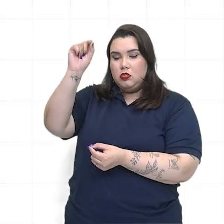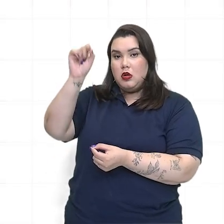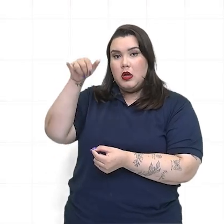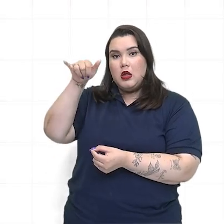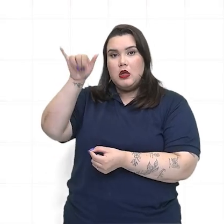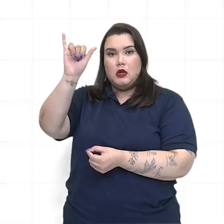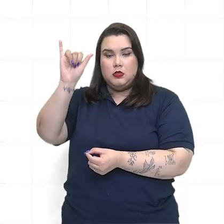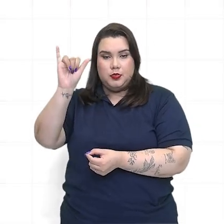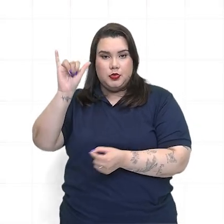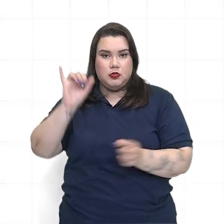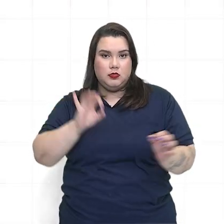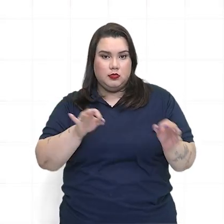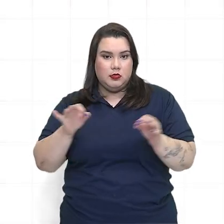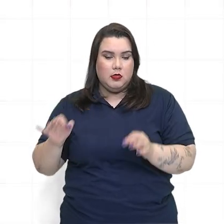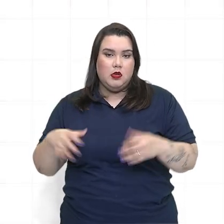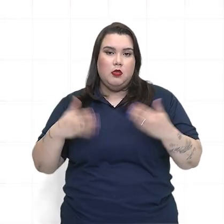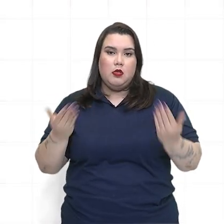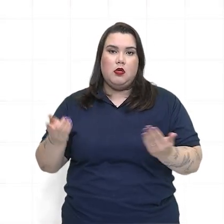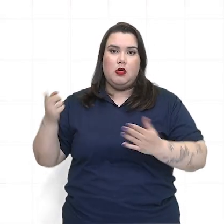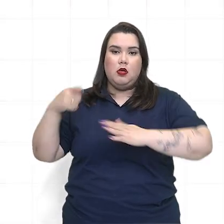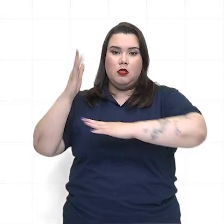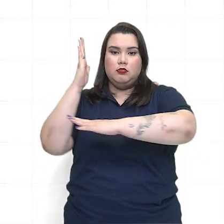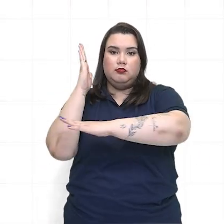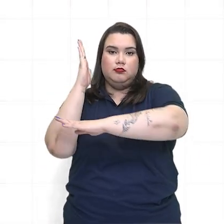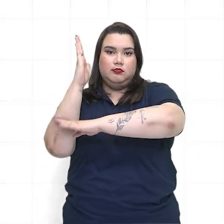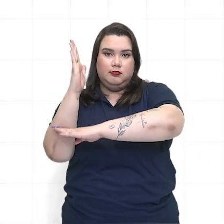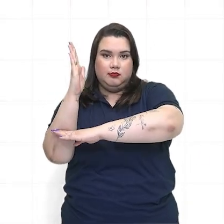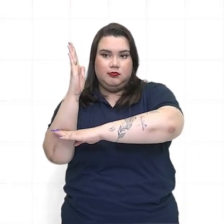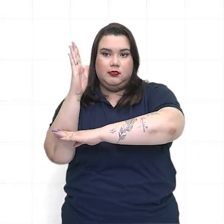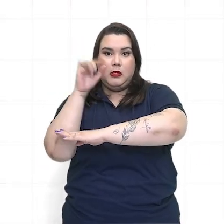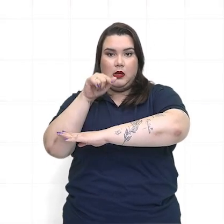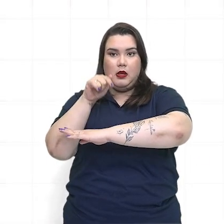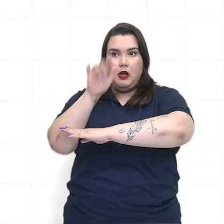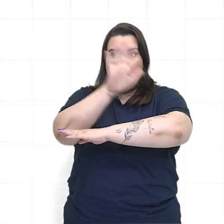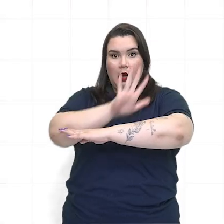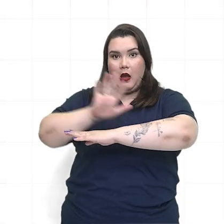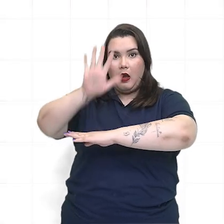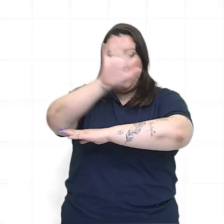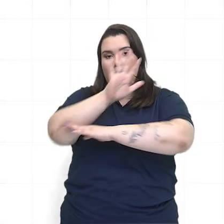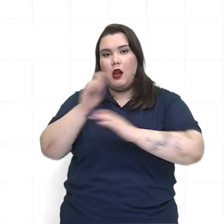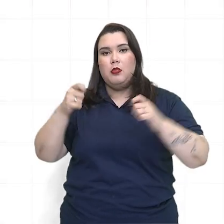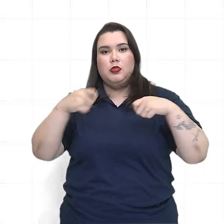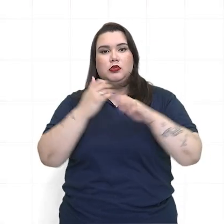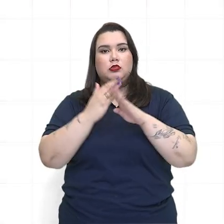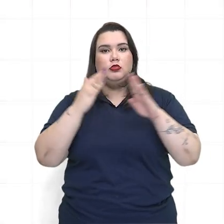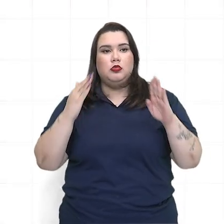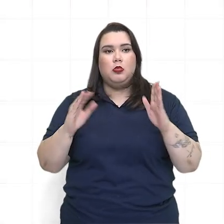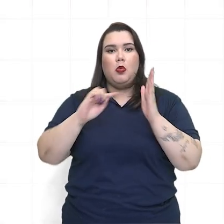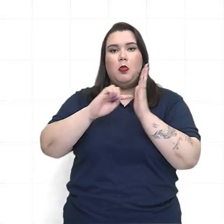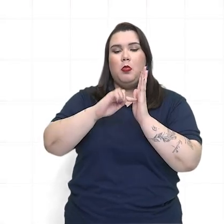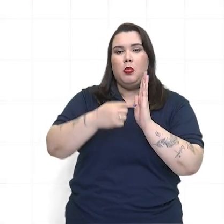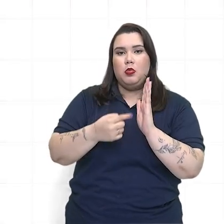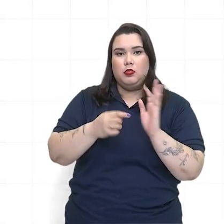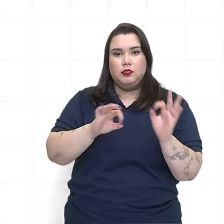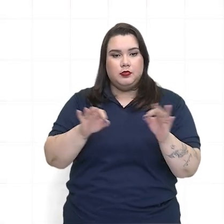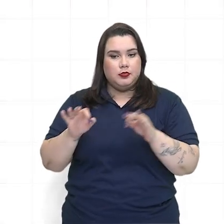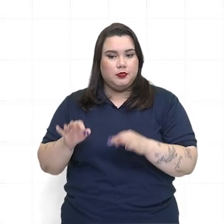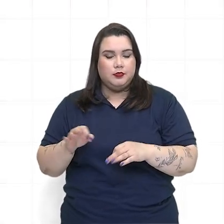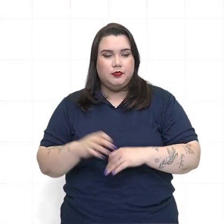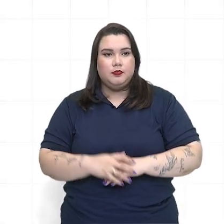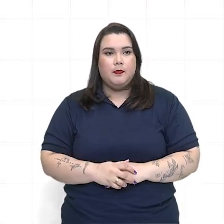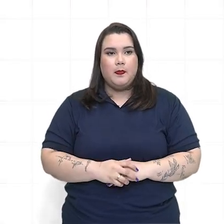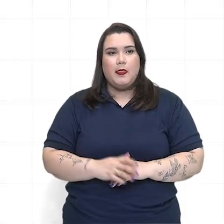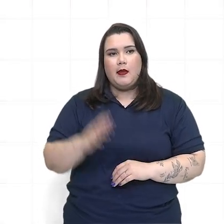ordenadas. E aí você tem a verdadeira localização. Então, isso serve para você se localizar. Então, veja bem,